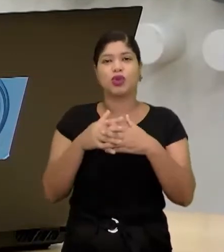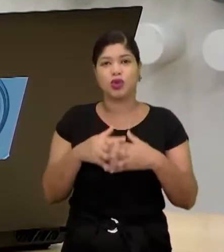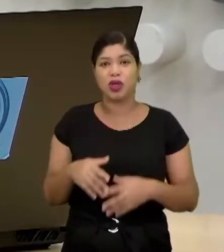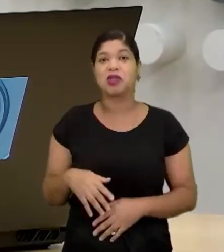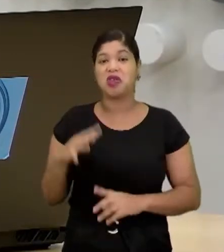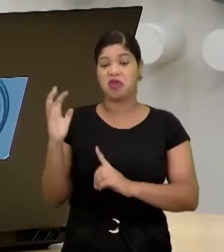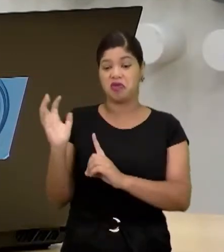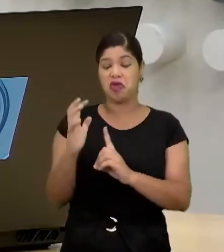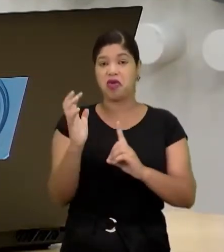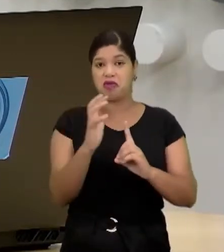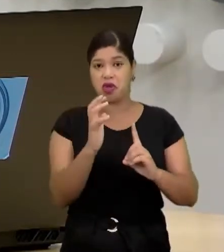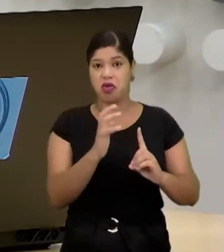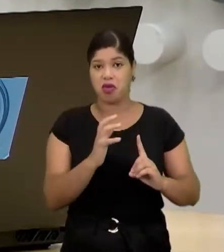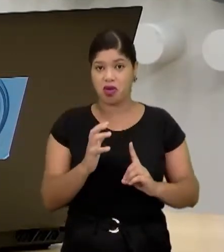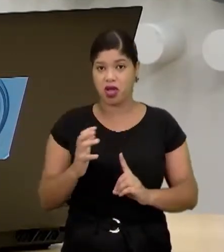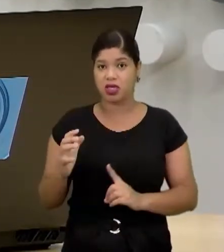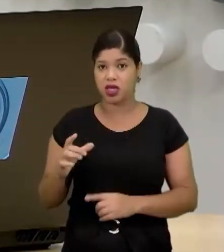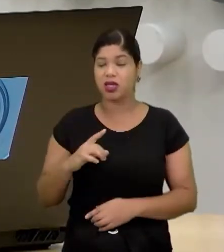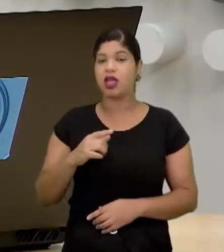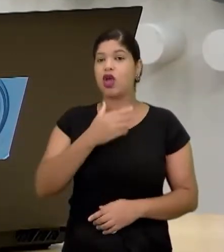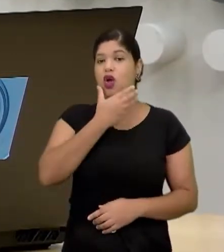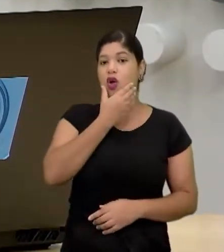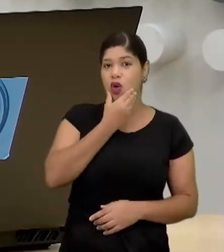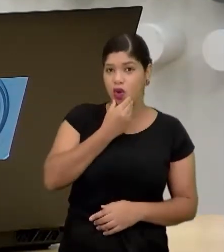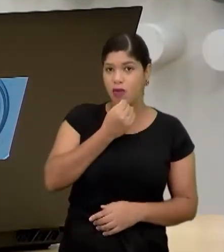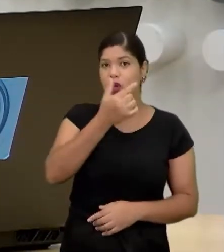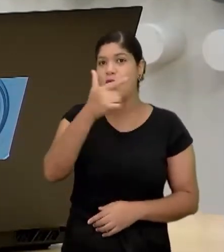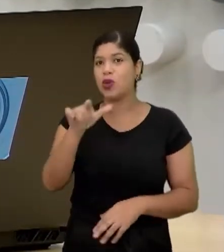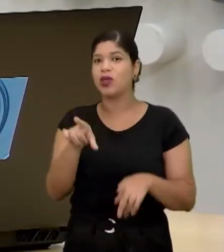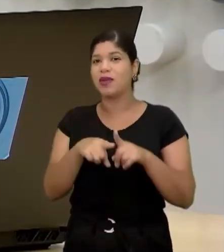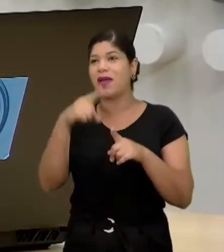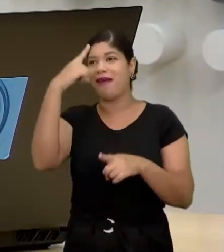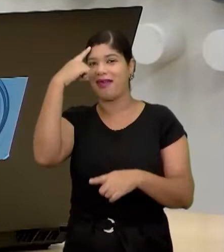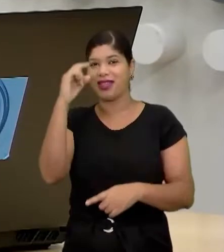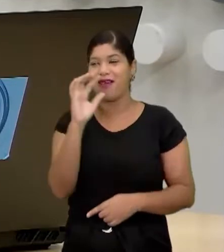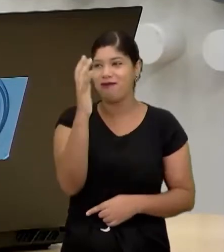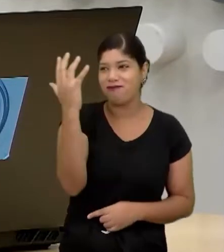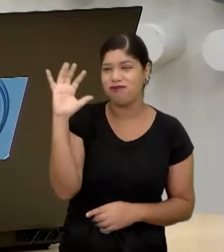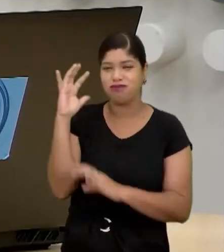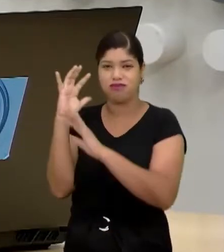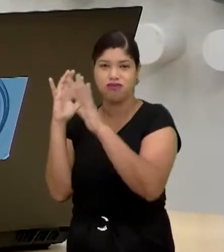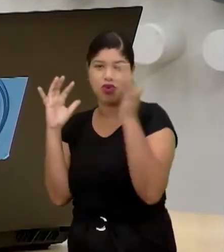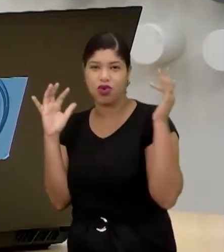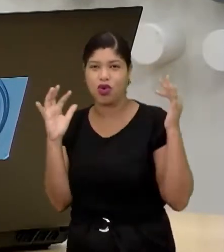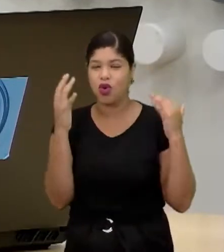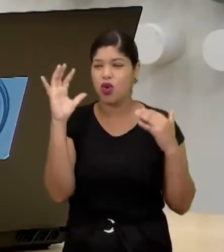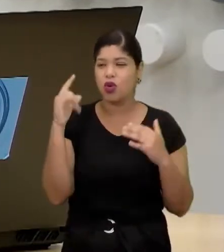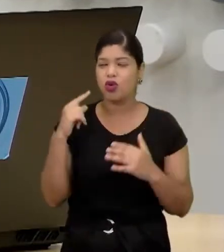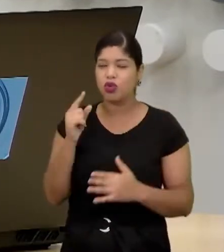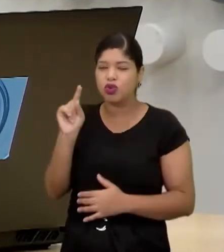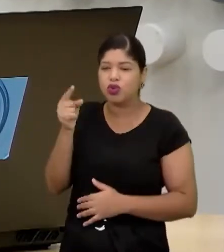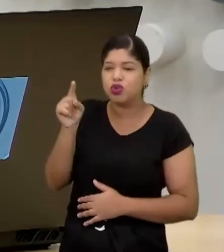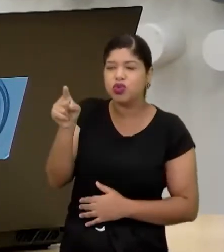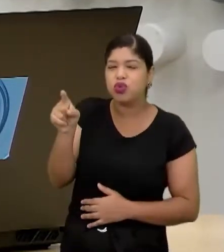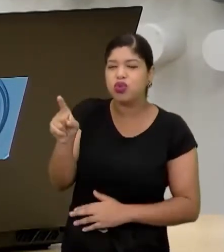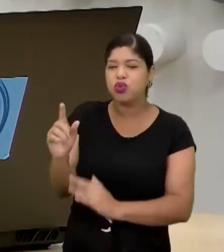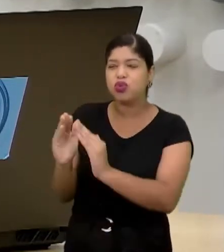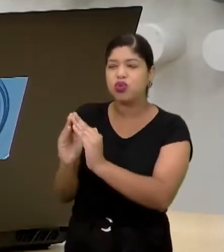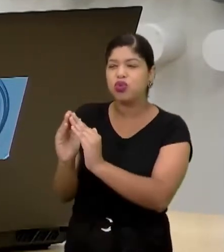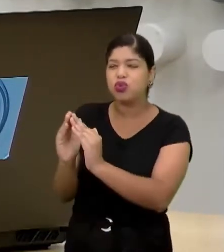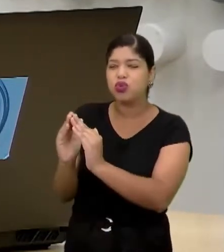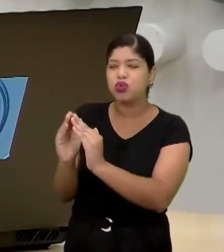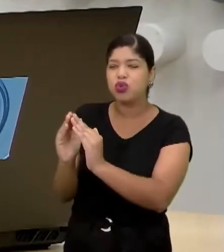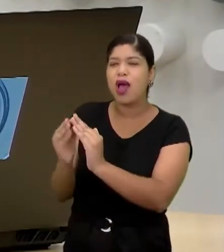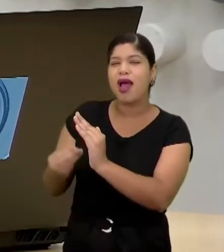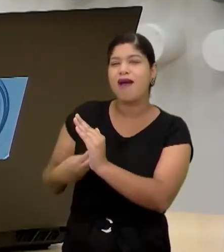influencia o que isso for maquiando lá só se retirar da Vida em civilização a se retirar da vida em sociedade e